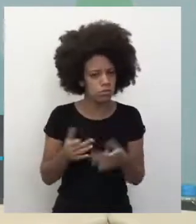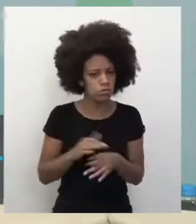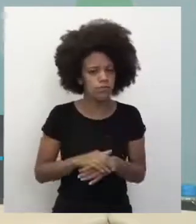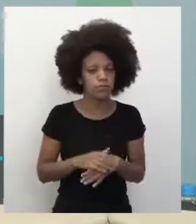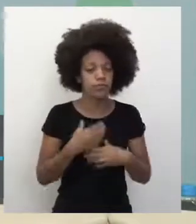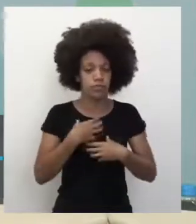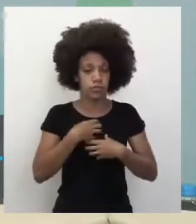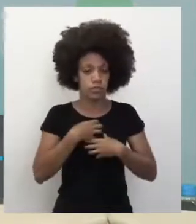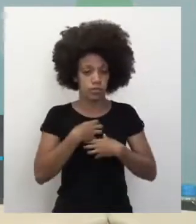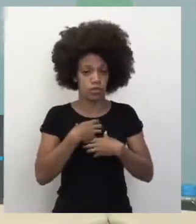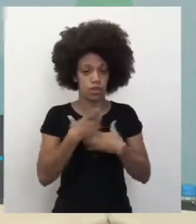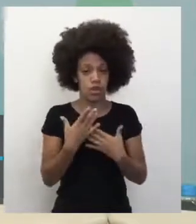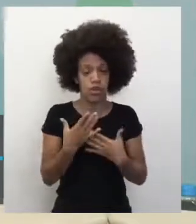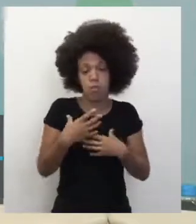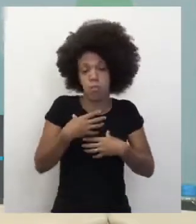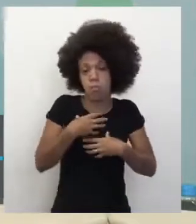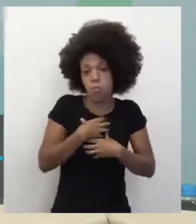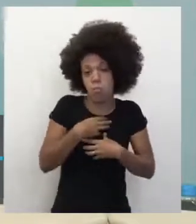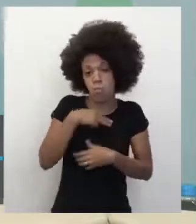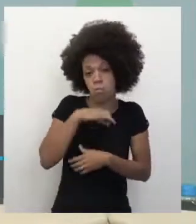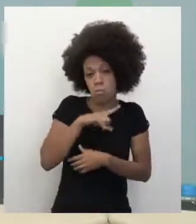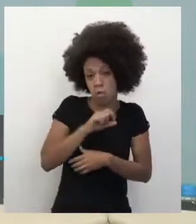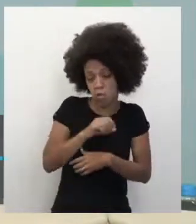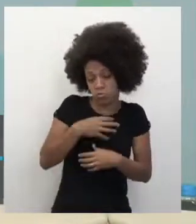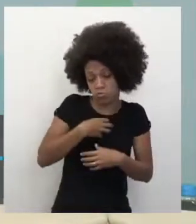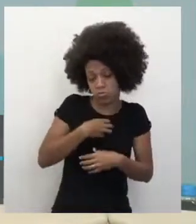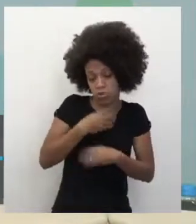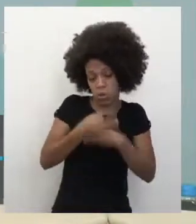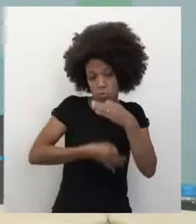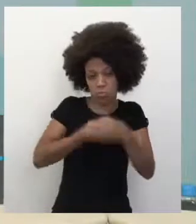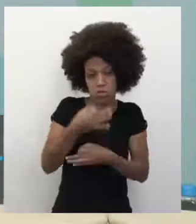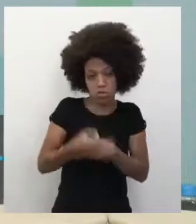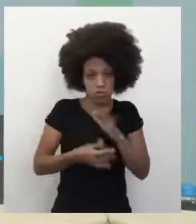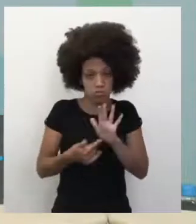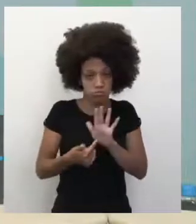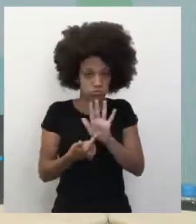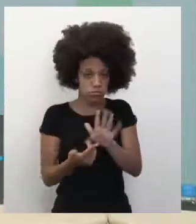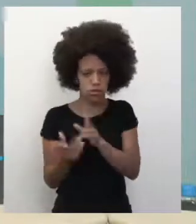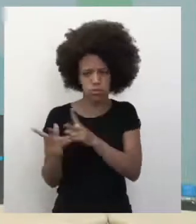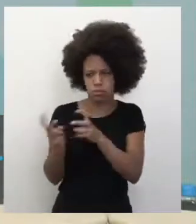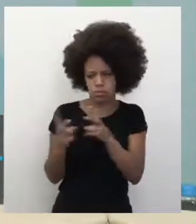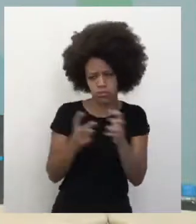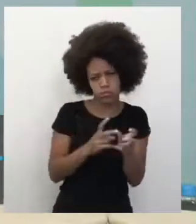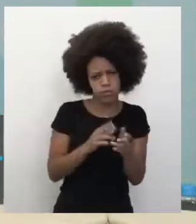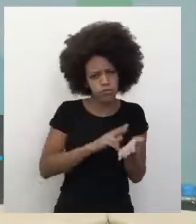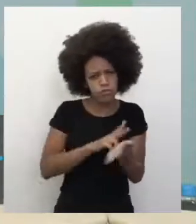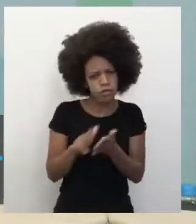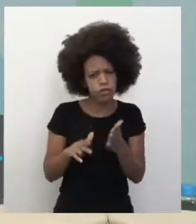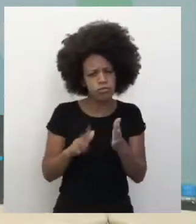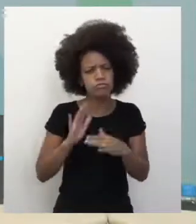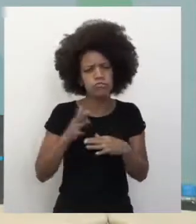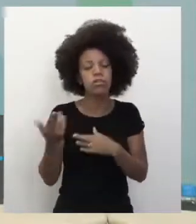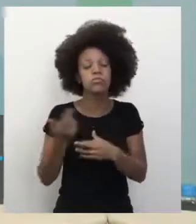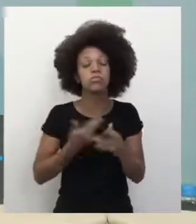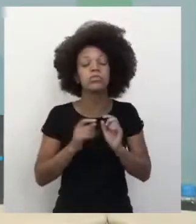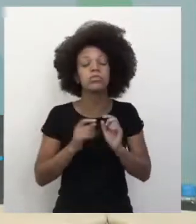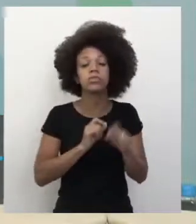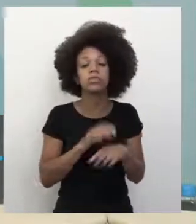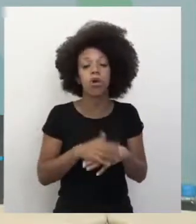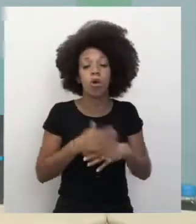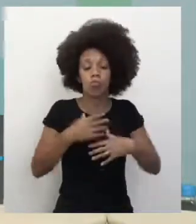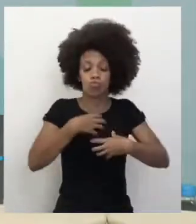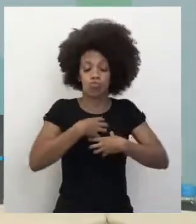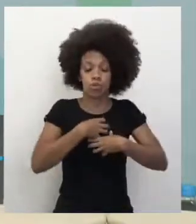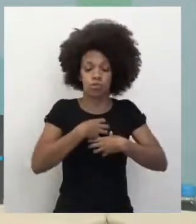estilo é o modo de ser, modo de se expressar. Então a gente percebe aí, né, que a maioria falou que estilo é um modo